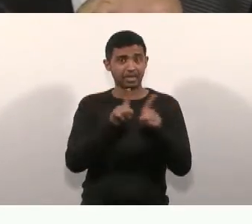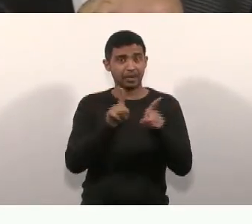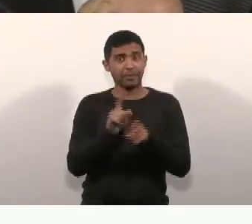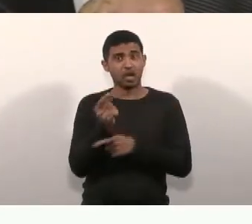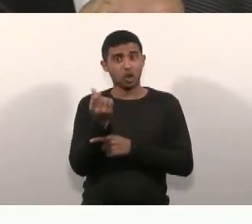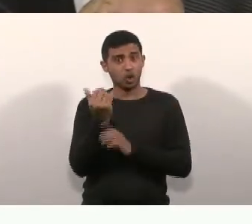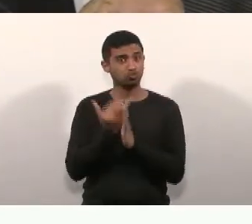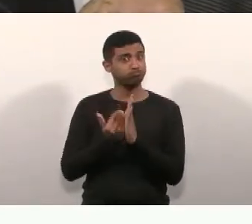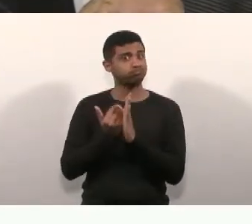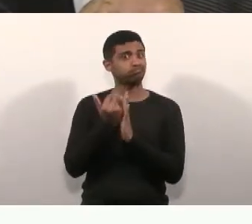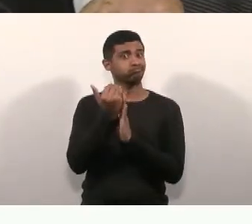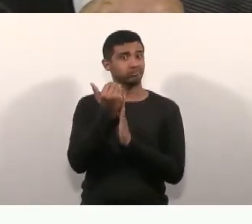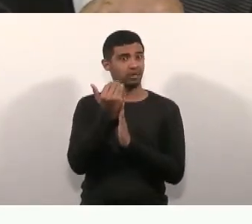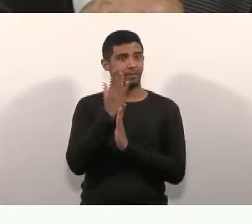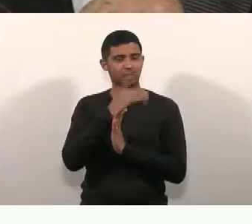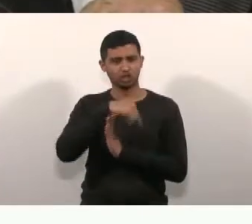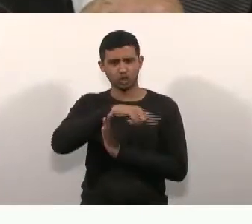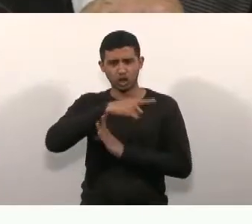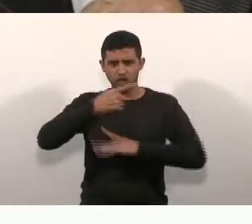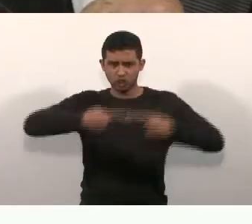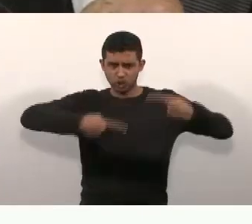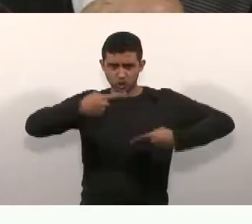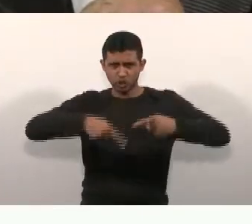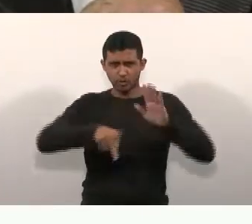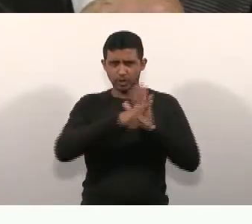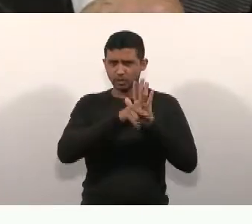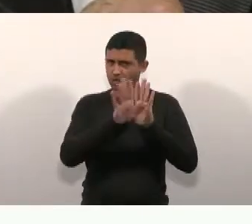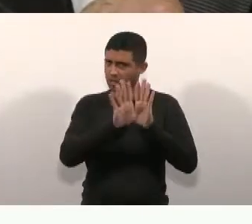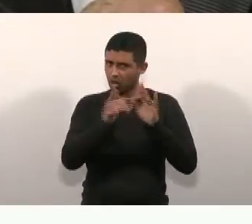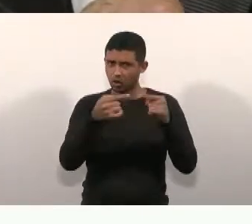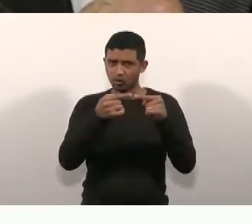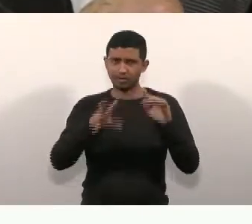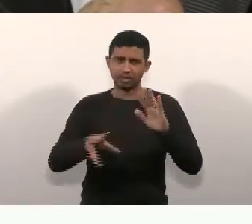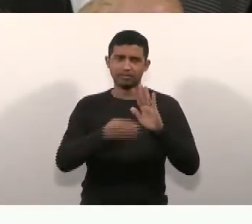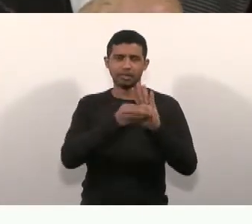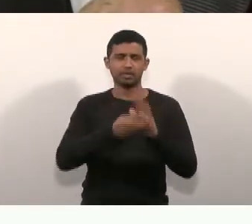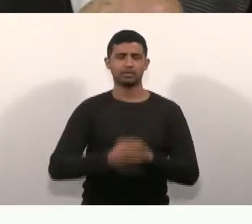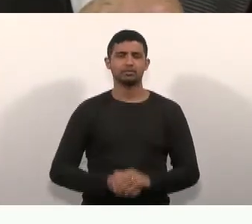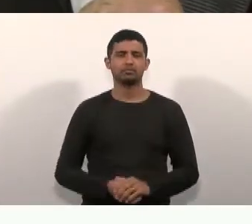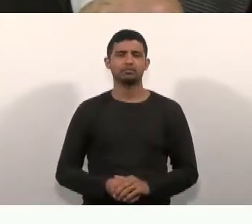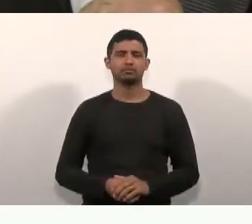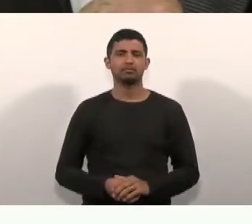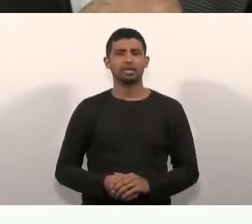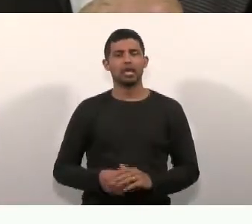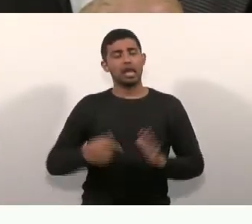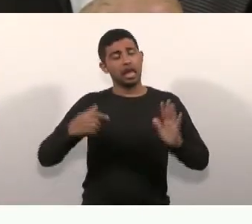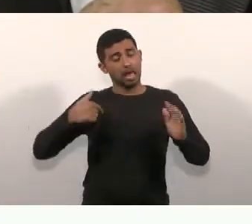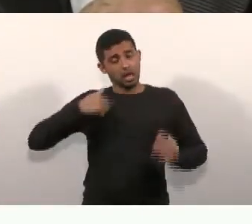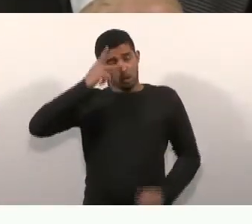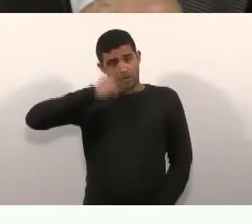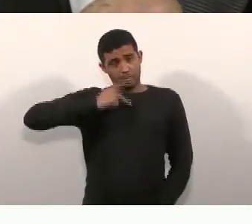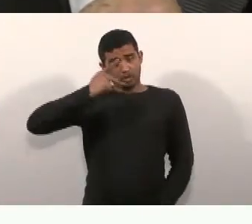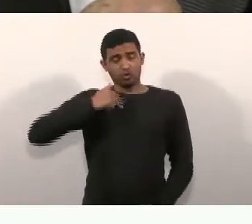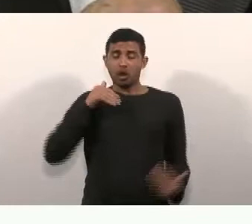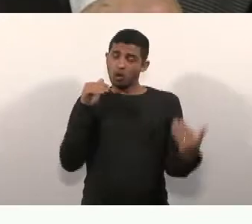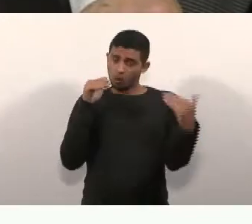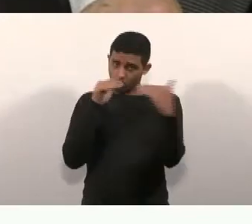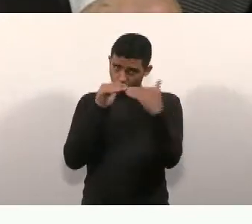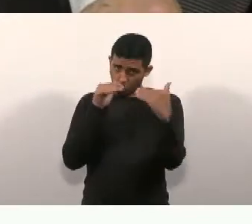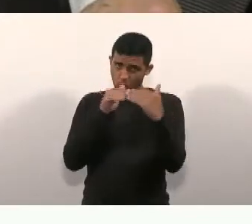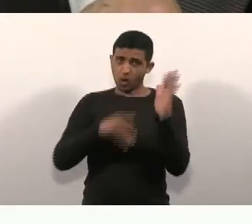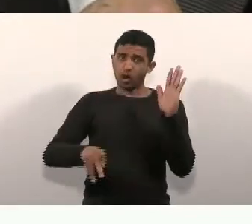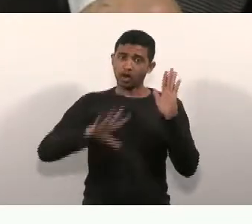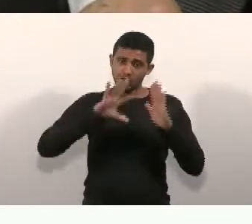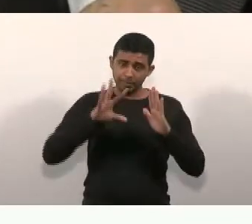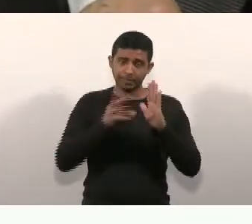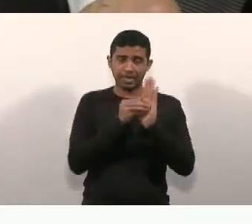nós não estamos discutindo mais o projeto, e sim a emenda do mesmo. Eu, particularmente, estou de acordo com essa emenda. Queria entender com os deputados